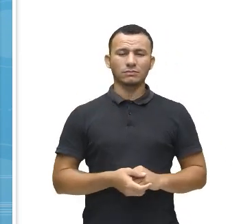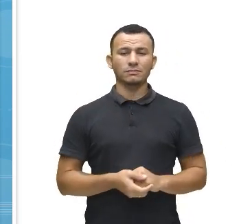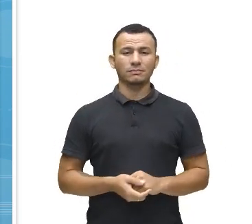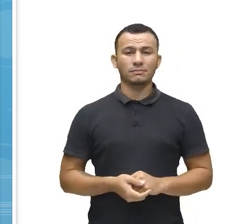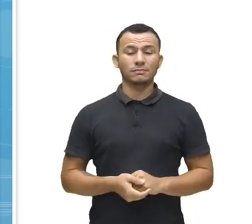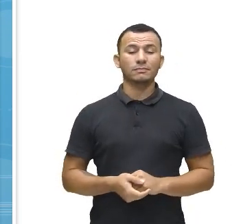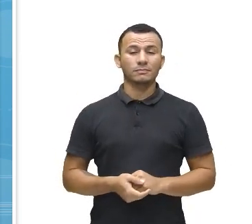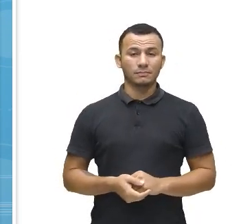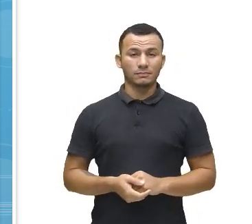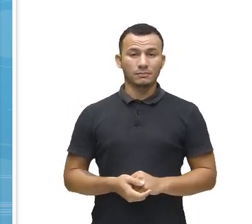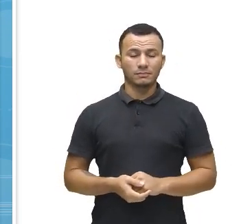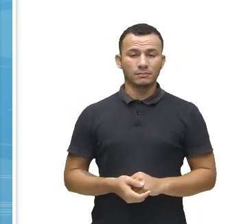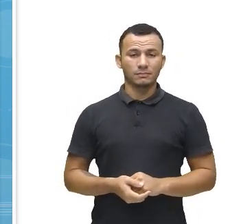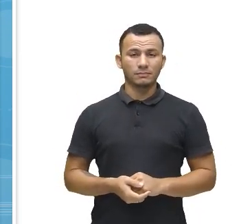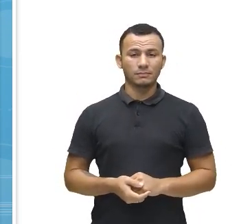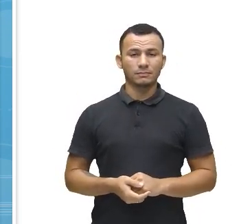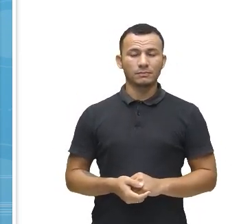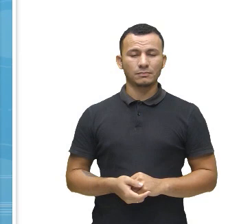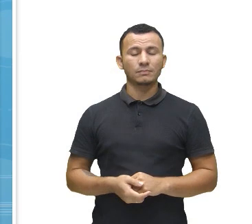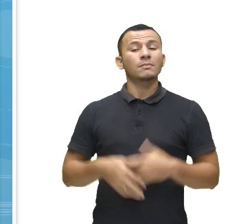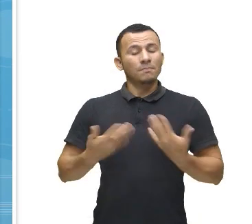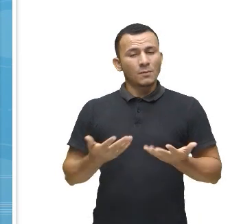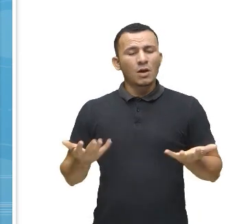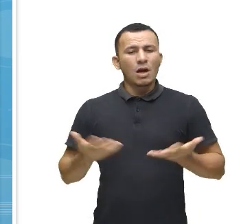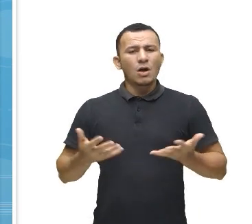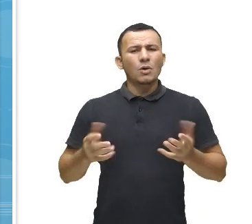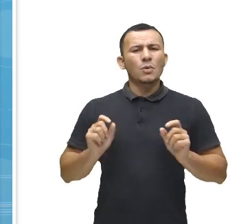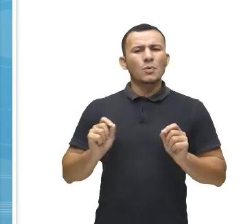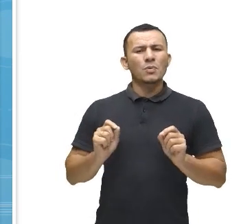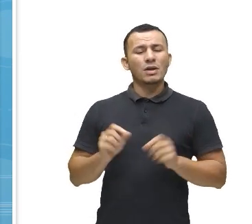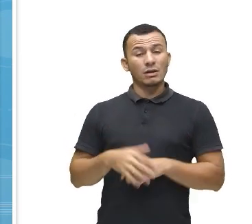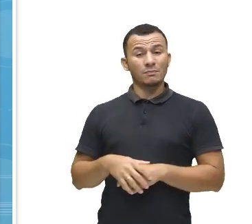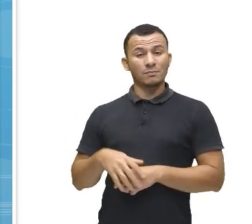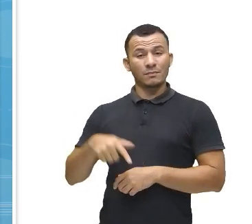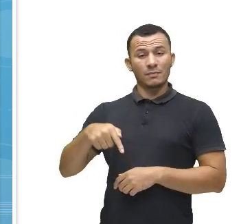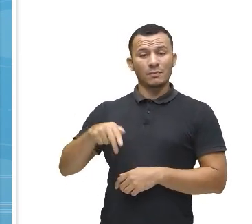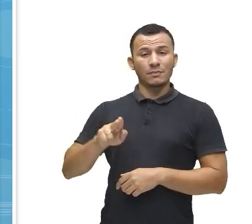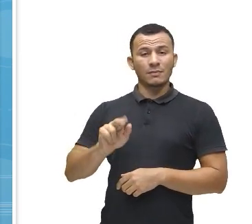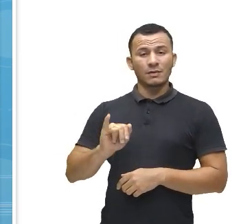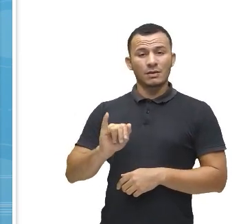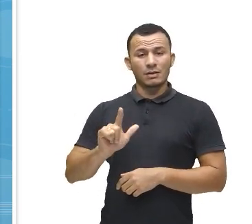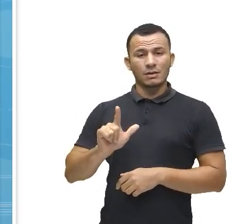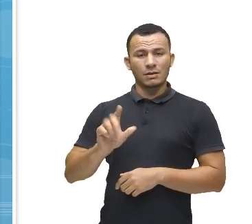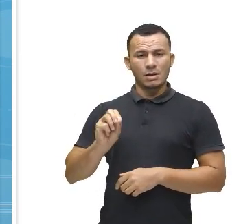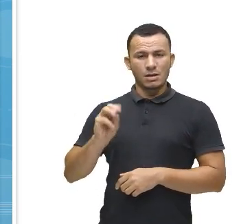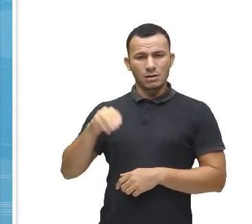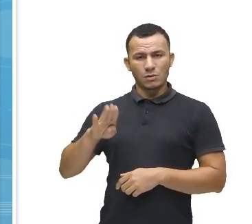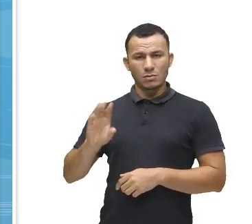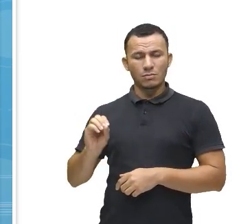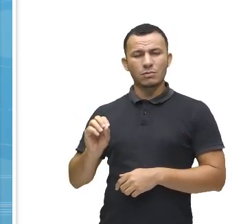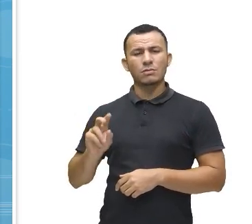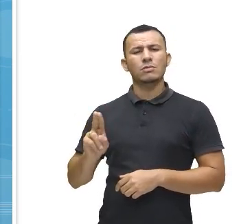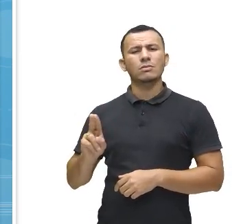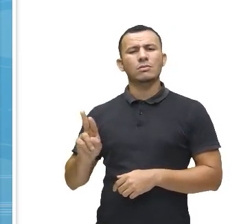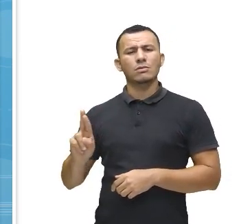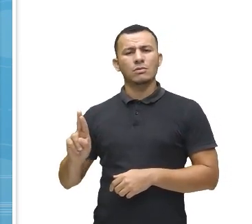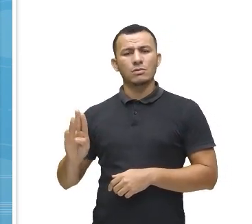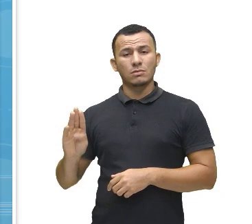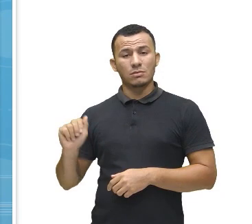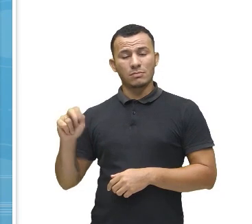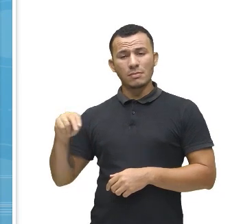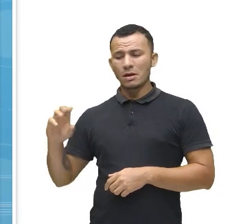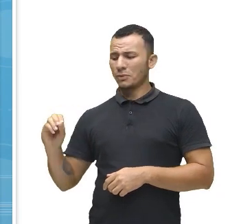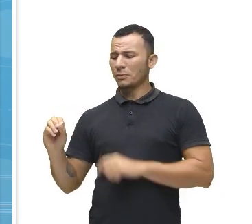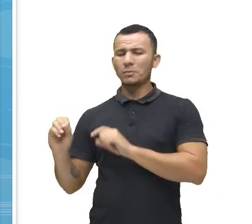Vamos lá. Quilombos urbanos. Agora a gente vai entender um pouquinho mais sobre o que, que vem ser um quilombo urbano. Urbano, como